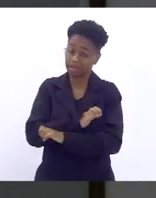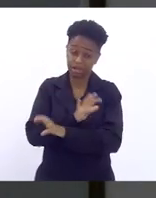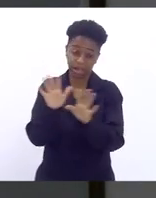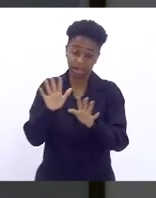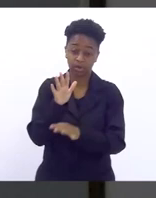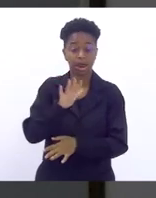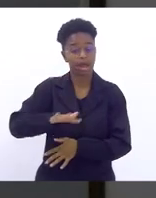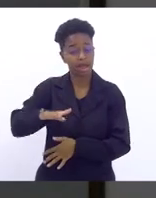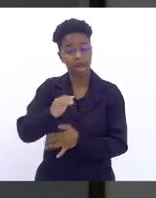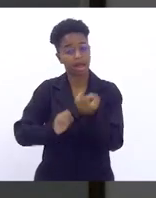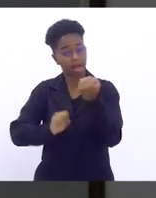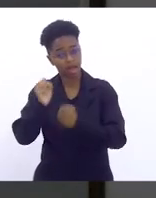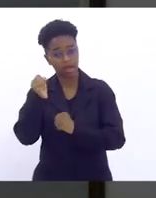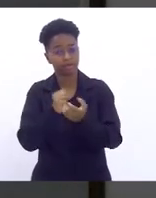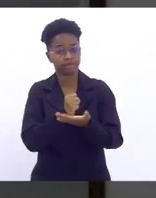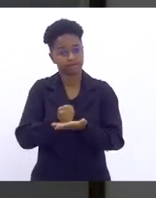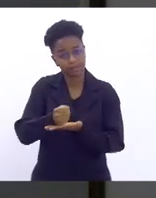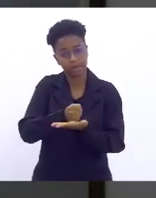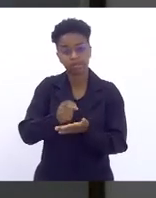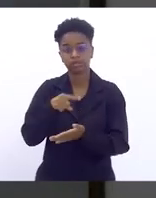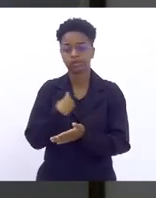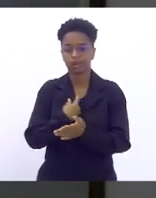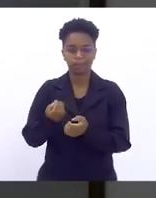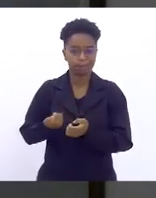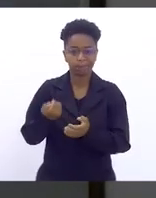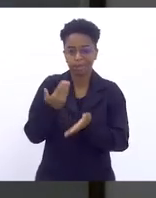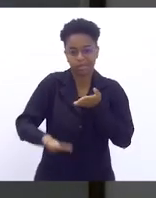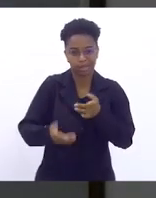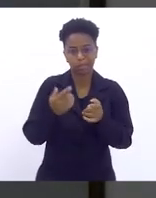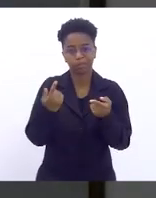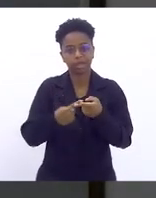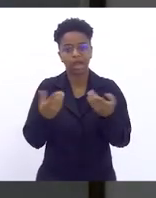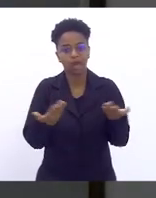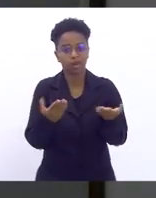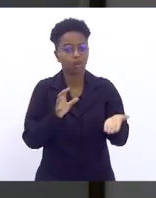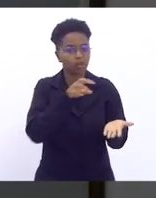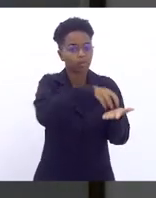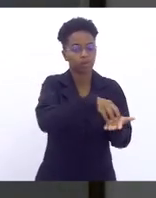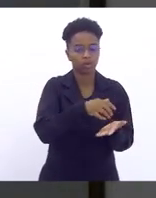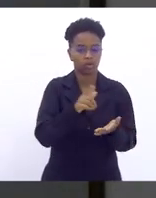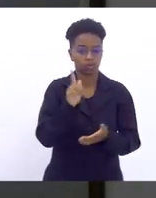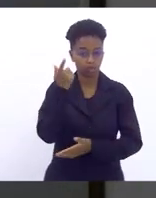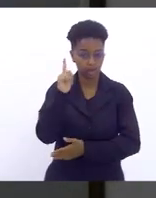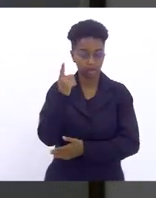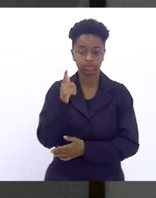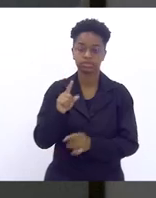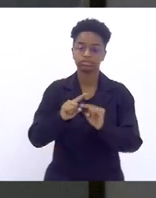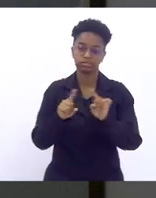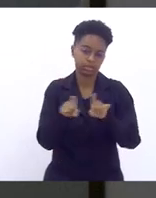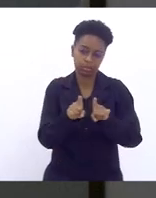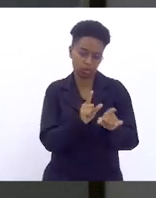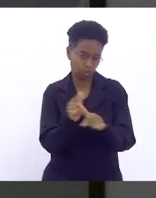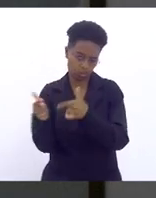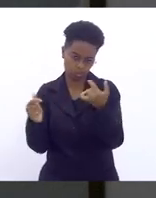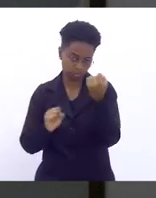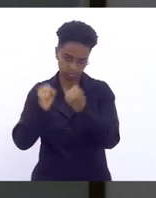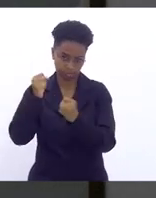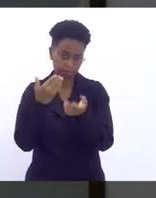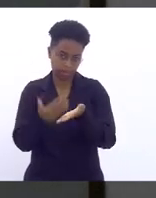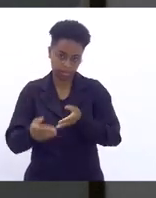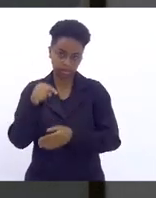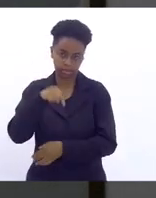Farmacêutica que nós perdemos para Goiás algumas outras indústrias que nós perdemos aqui então aí passando também